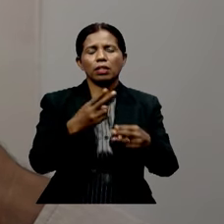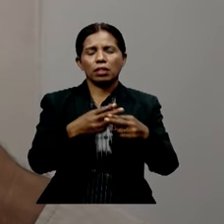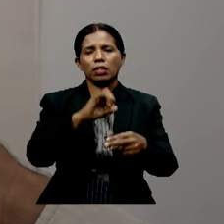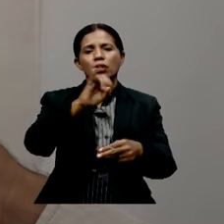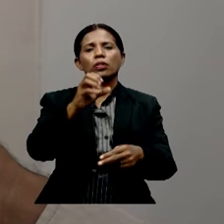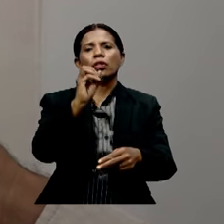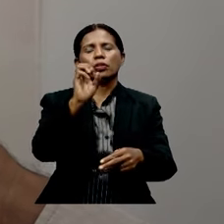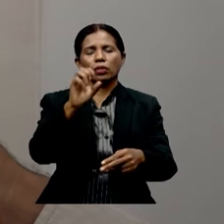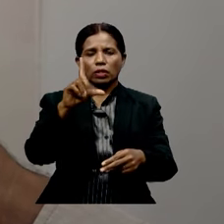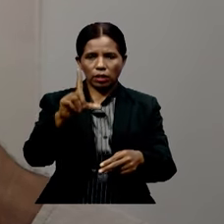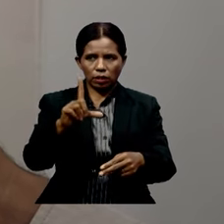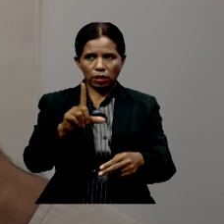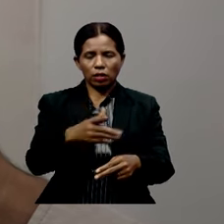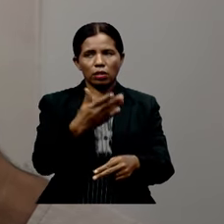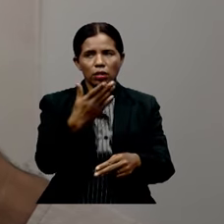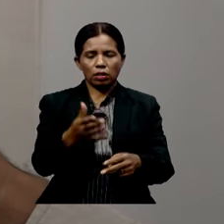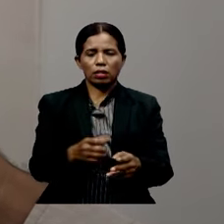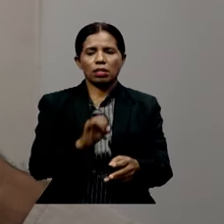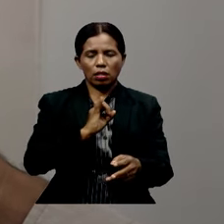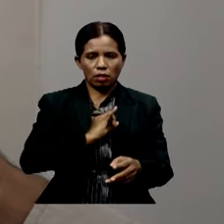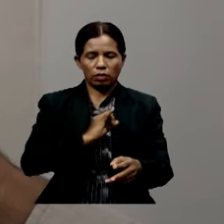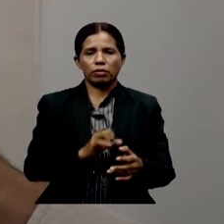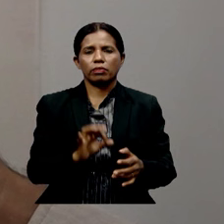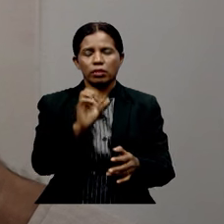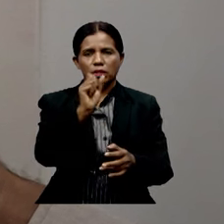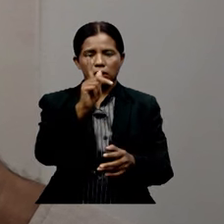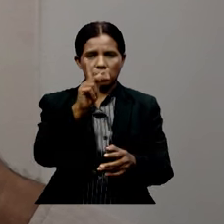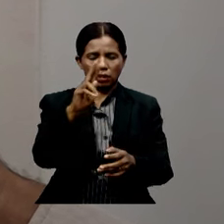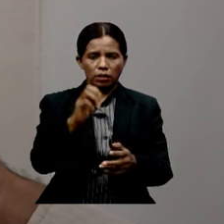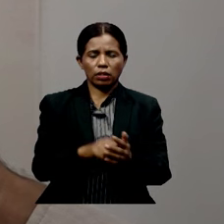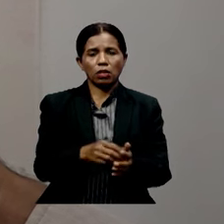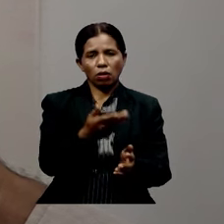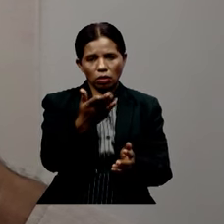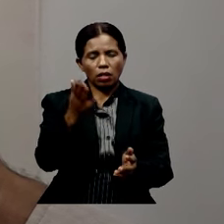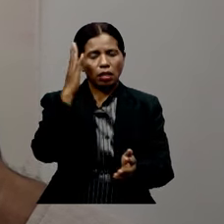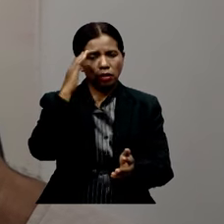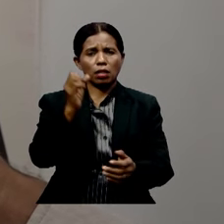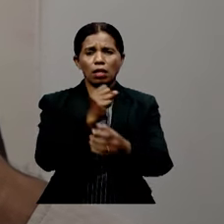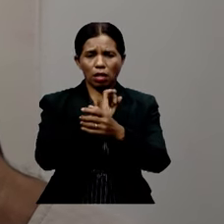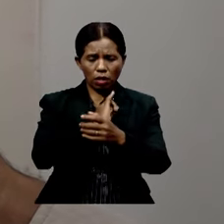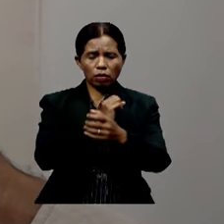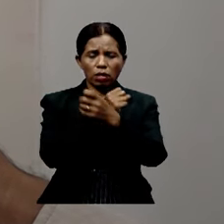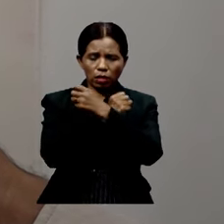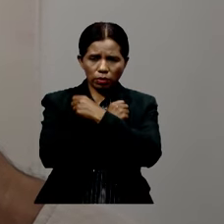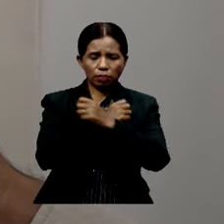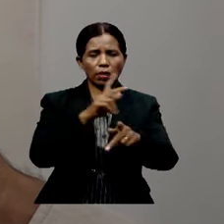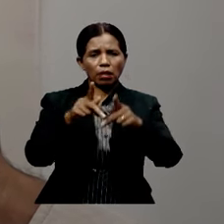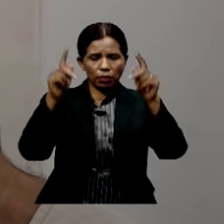Joel o Franciscan si. O hatene kata au hadomi tebes povo Timor